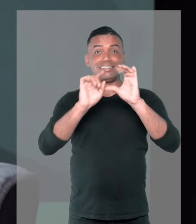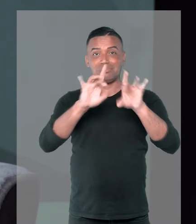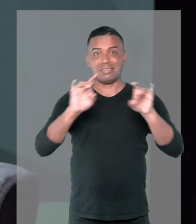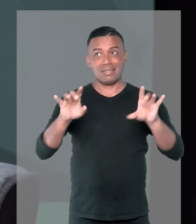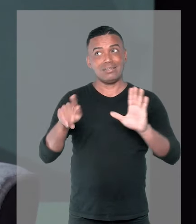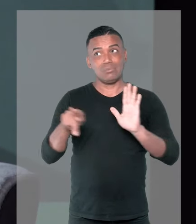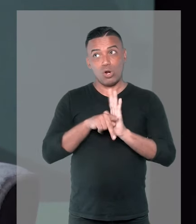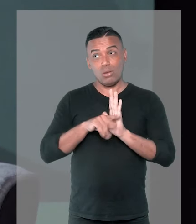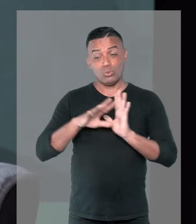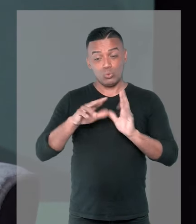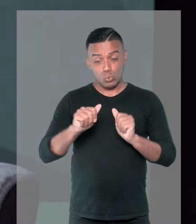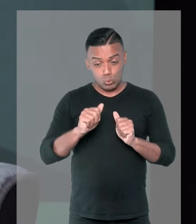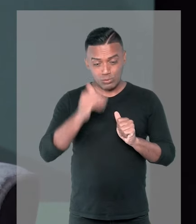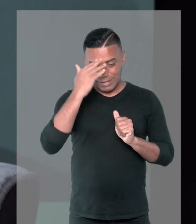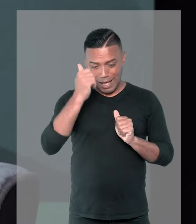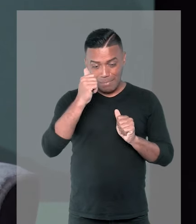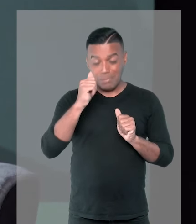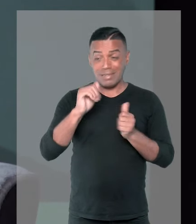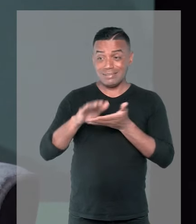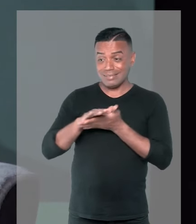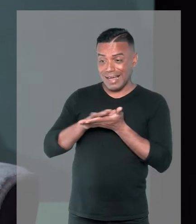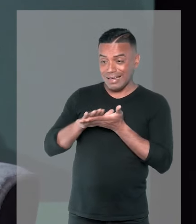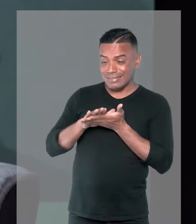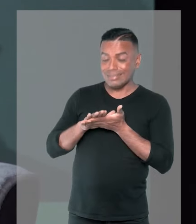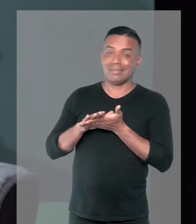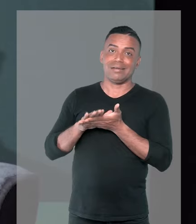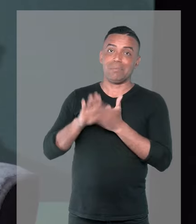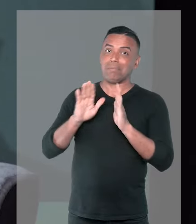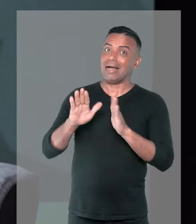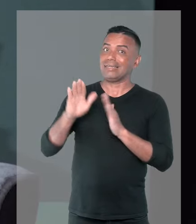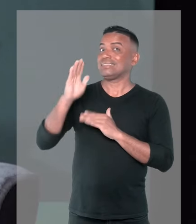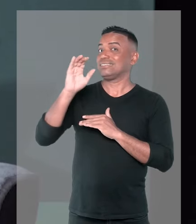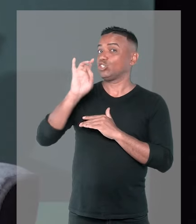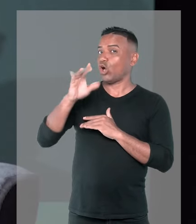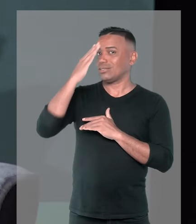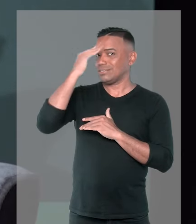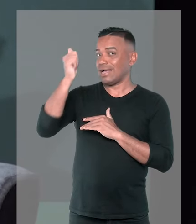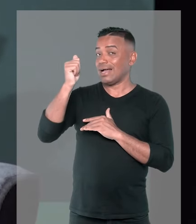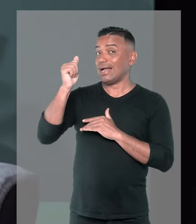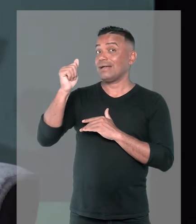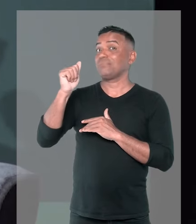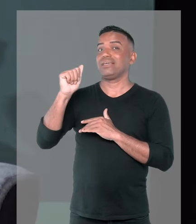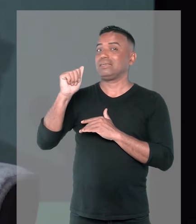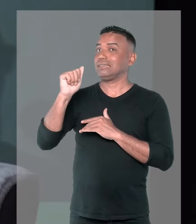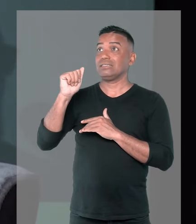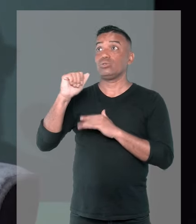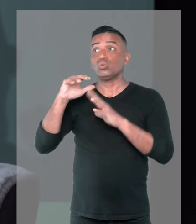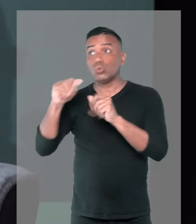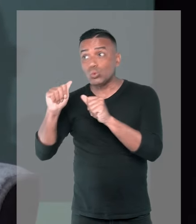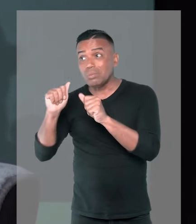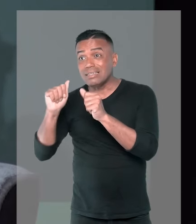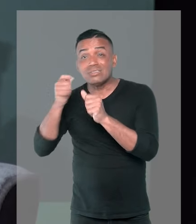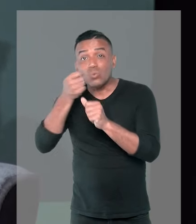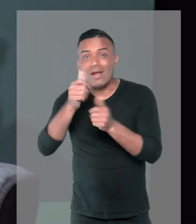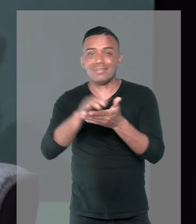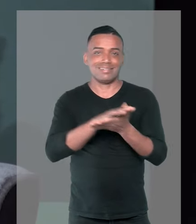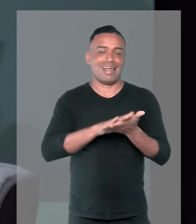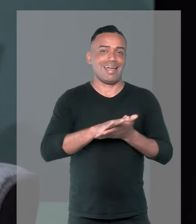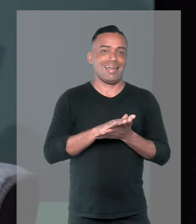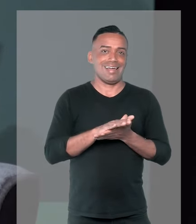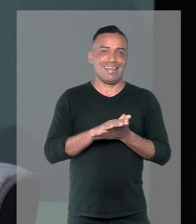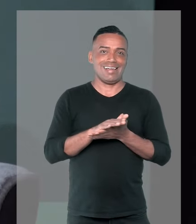seu quase nada mas sabe que só sabe quase tudo sobre quase nada e tem ouvidos para